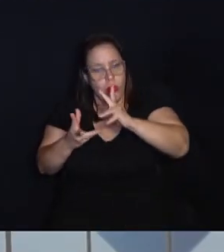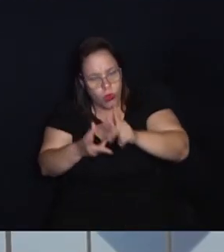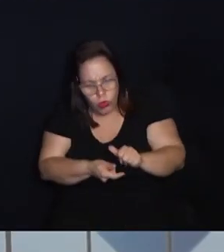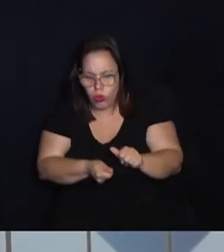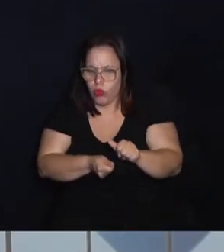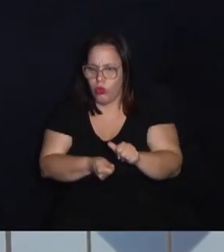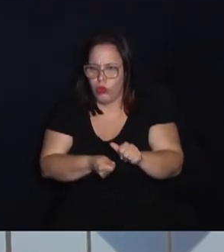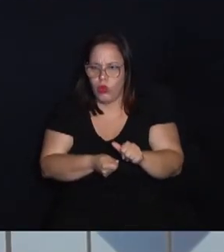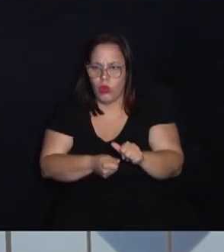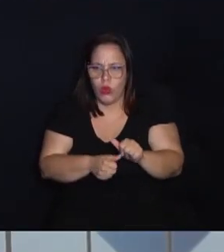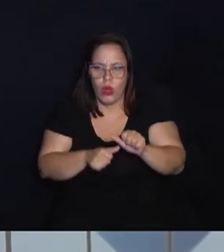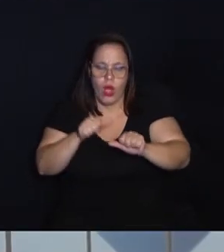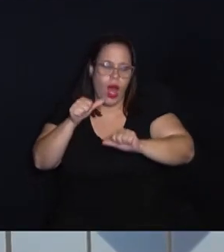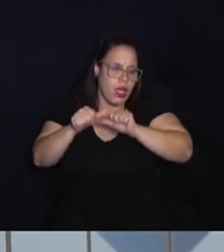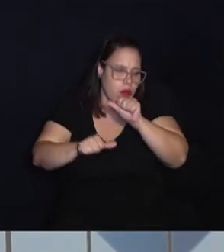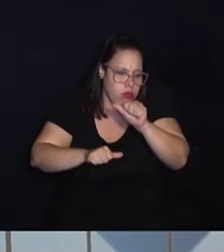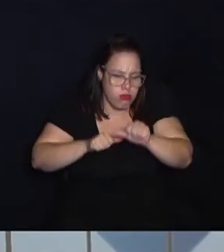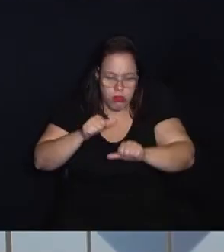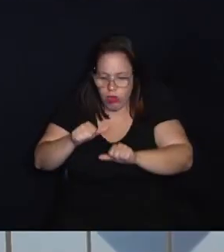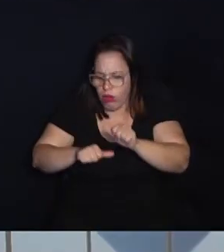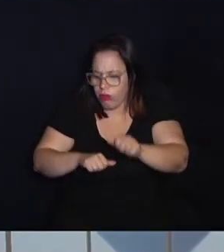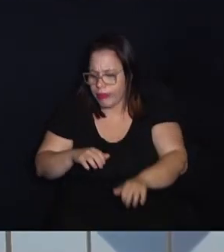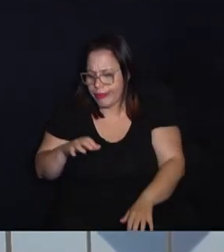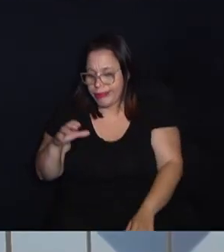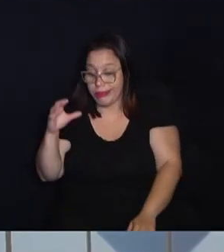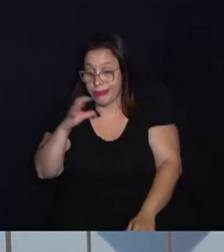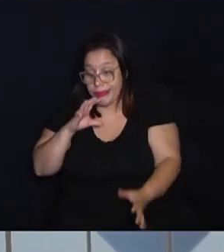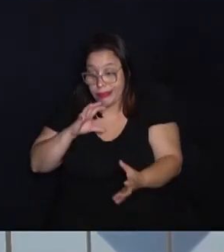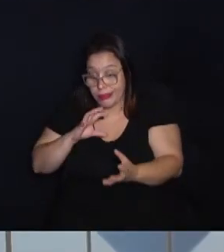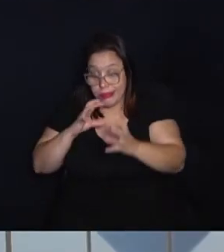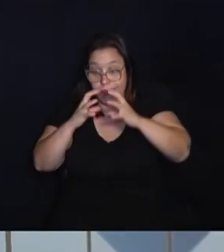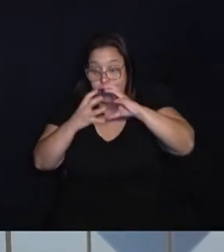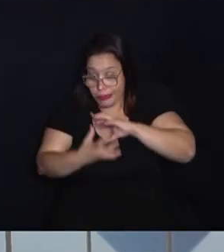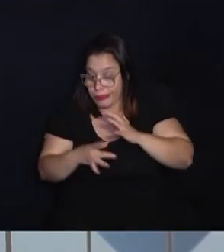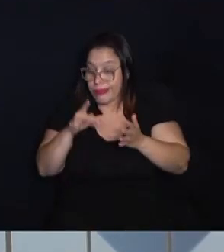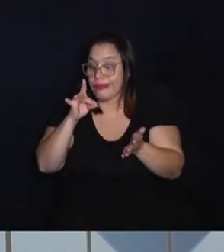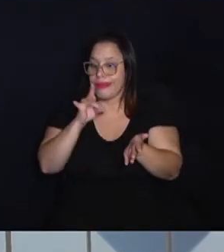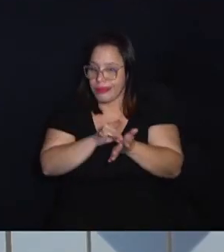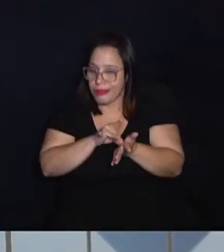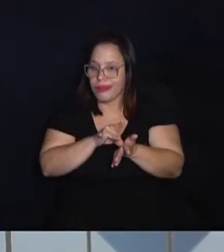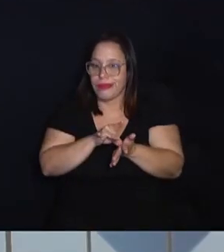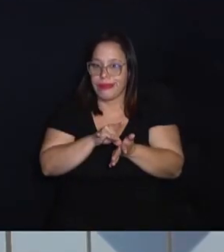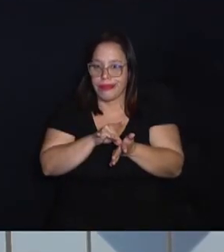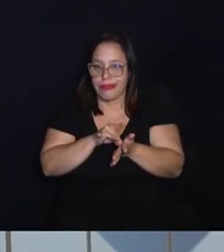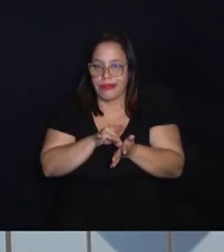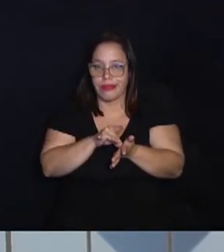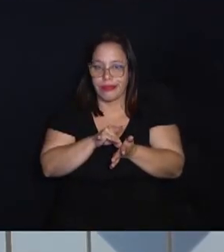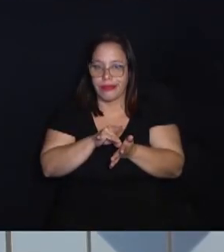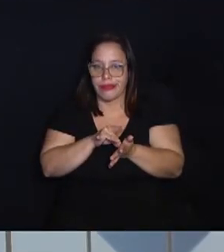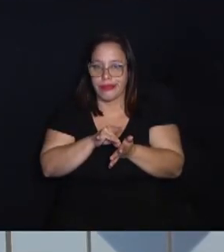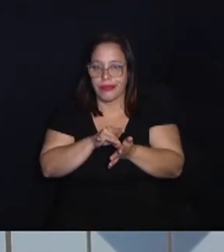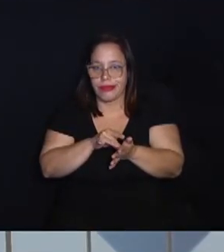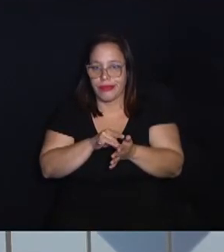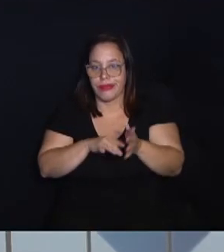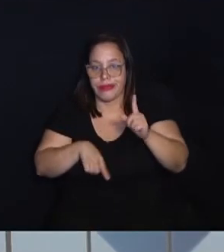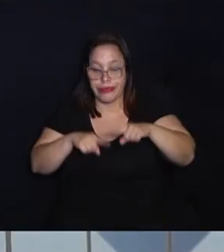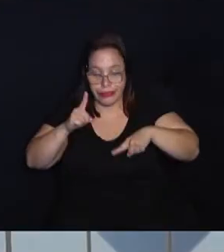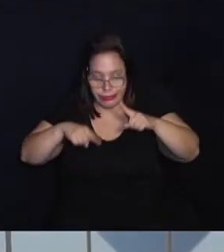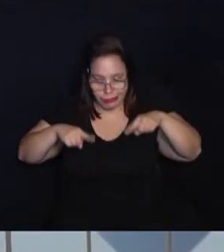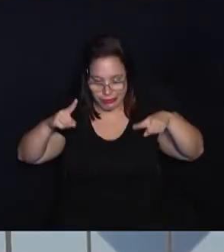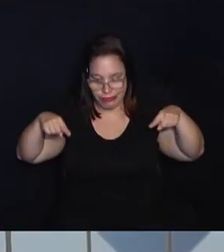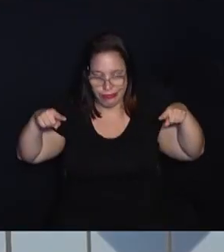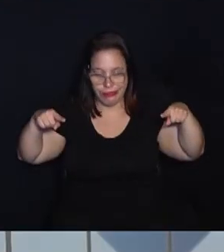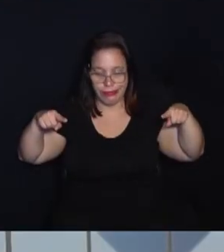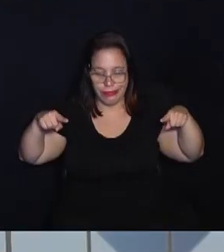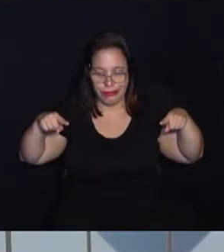As mudanças do clima são uma realidade e os eventos extremos, né, provocados dessas mudanças têm acontecido